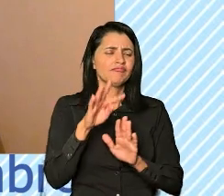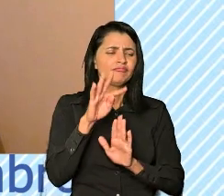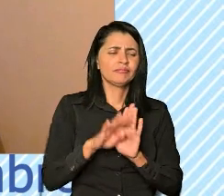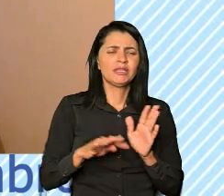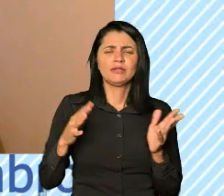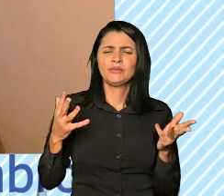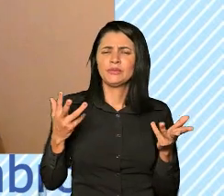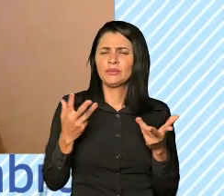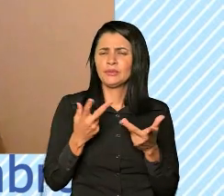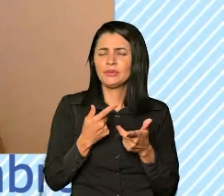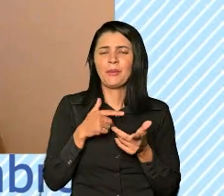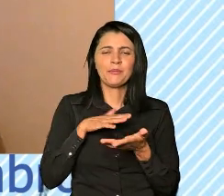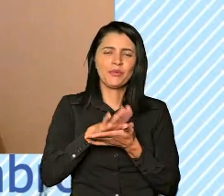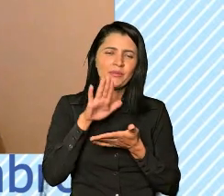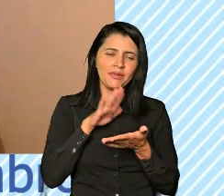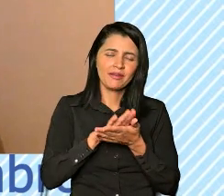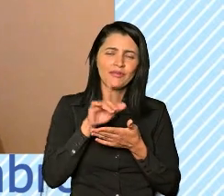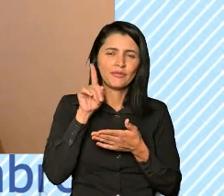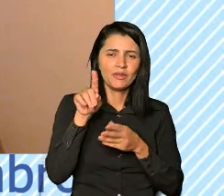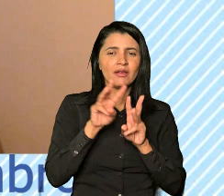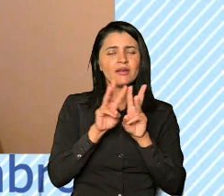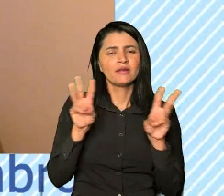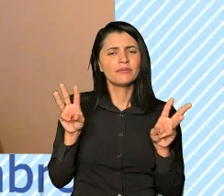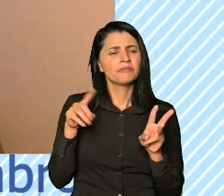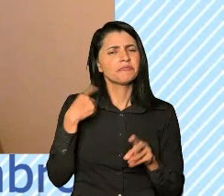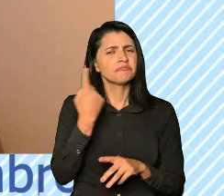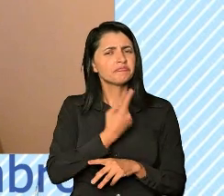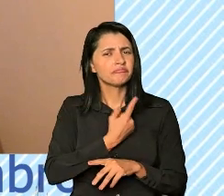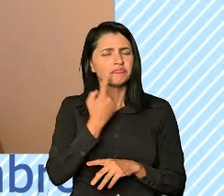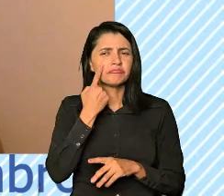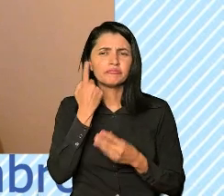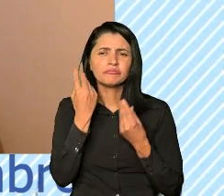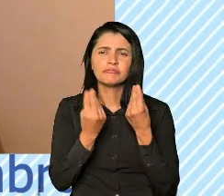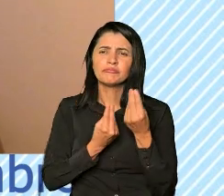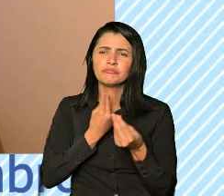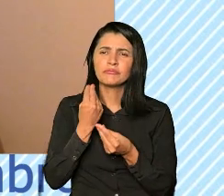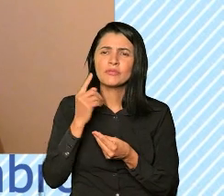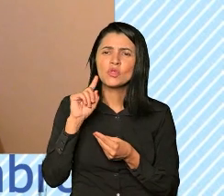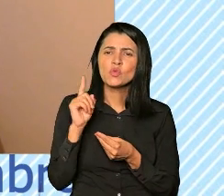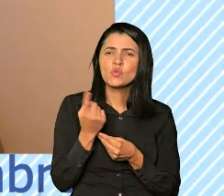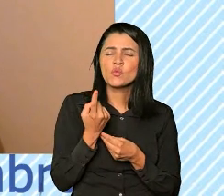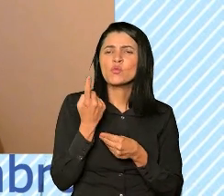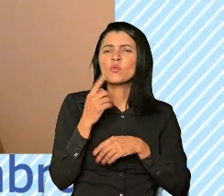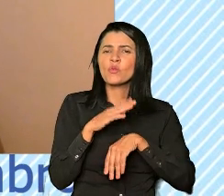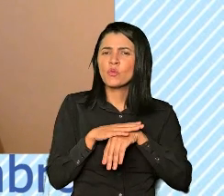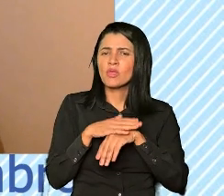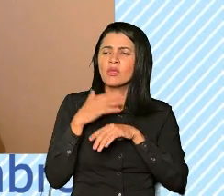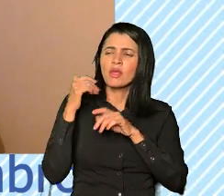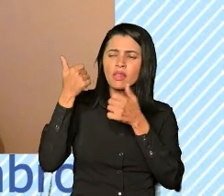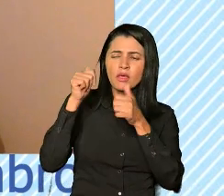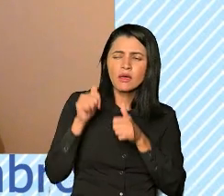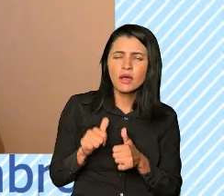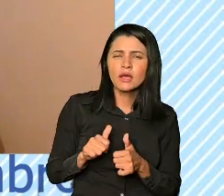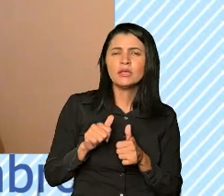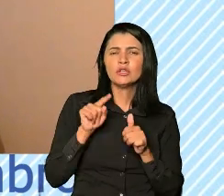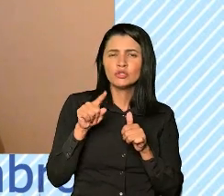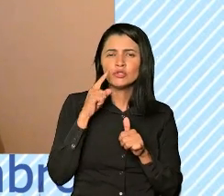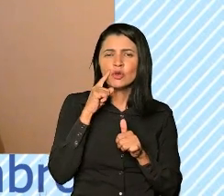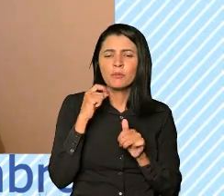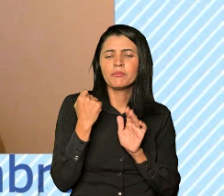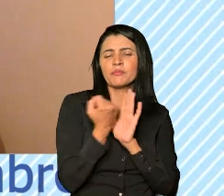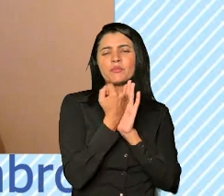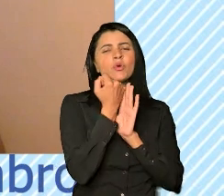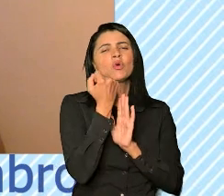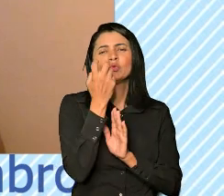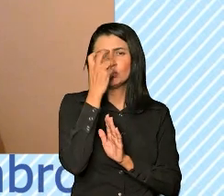excelentes, publicado no site, e a gente, uma das análises que a gente fez sobre o patrimônio cultural e